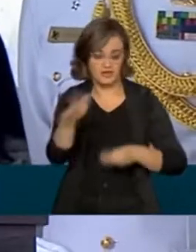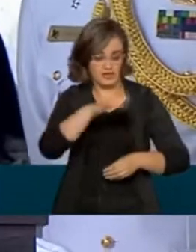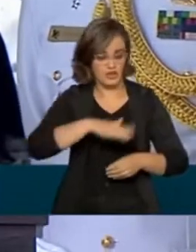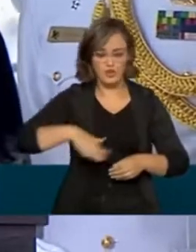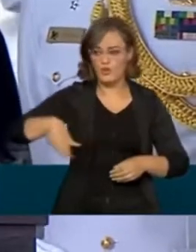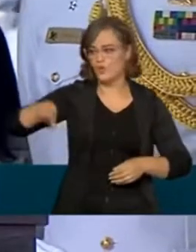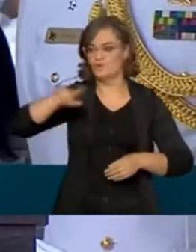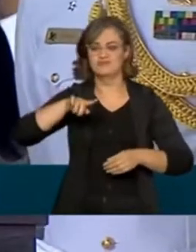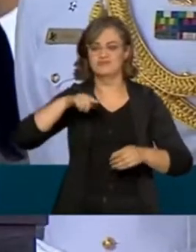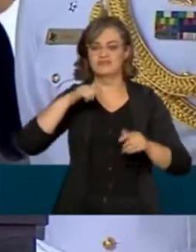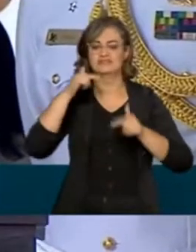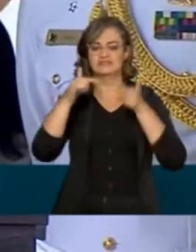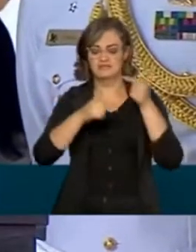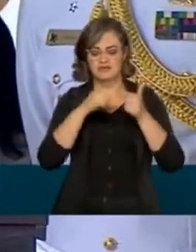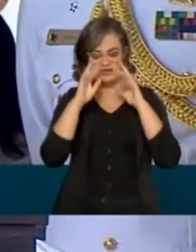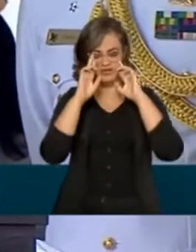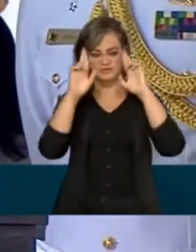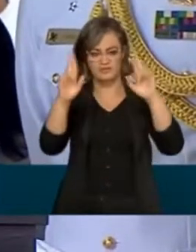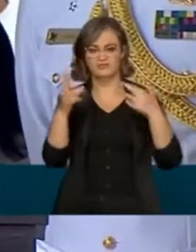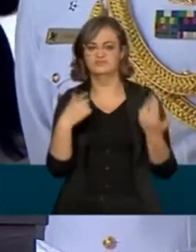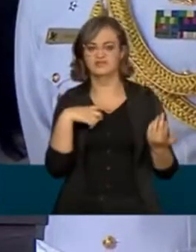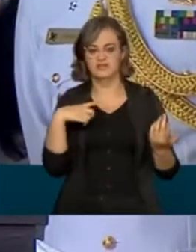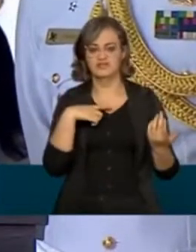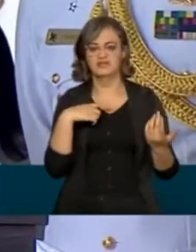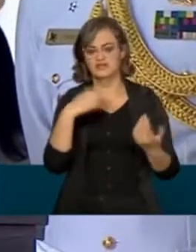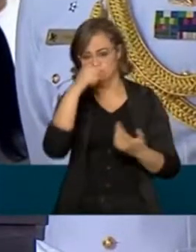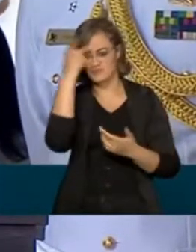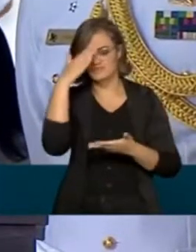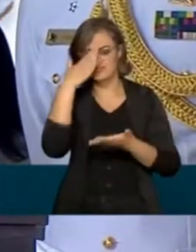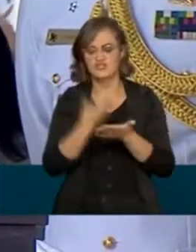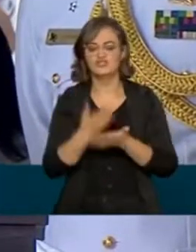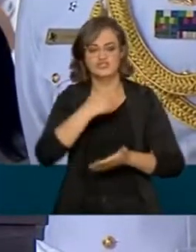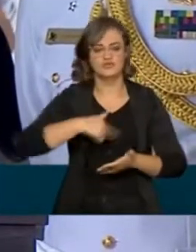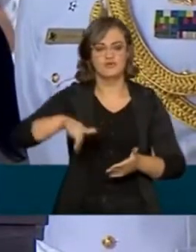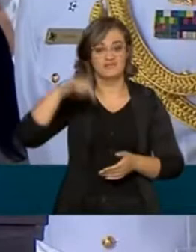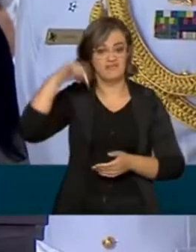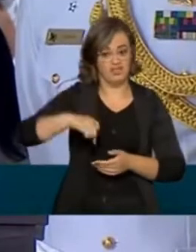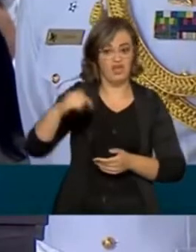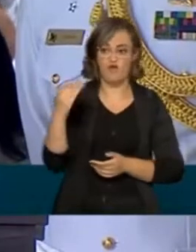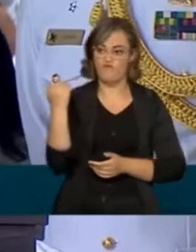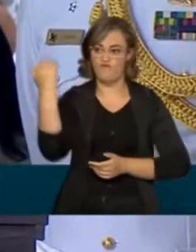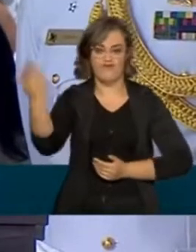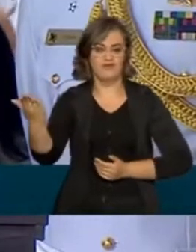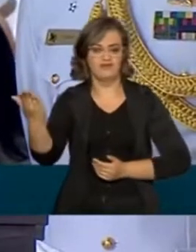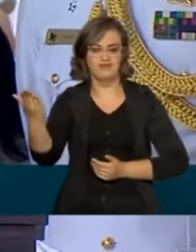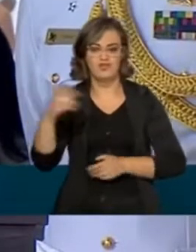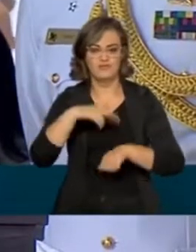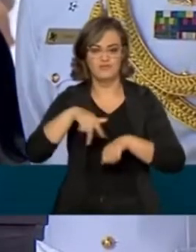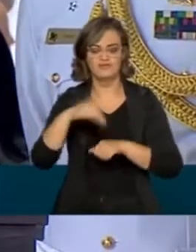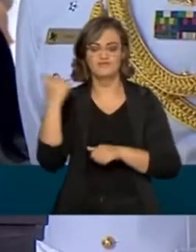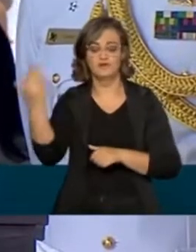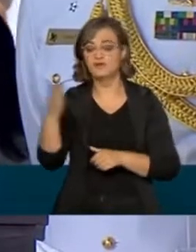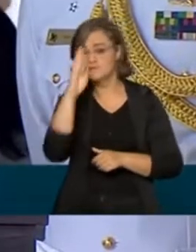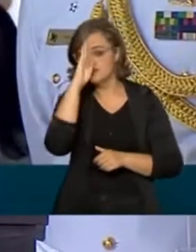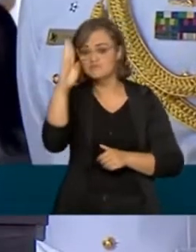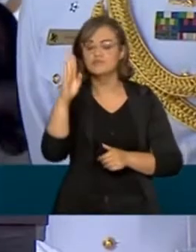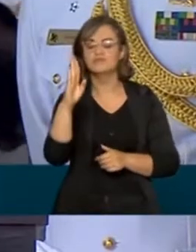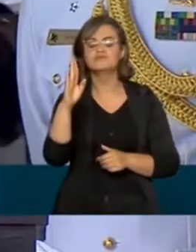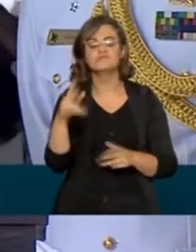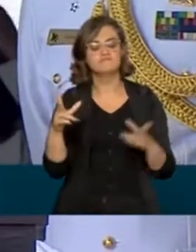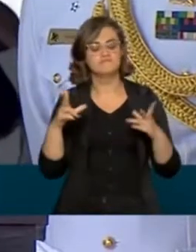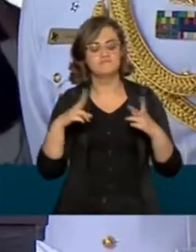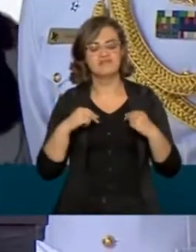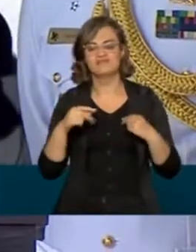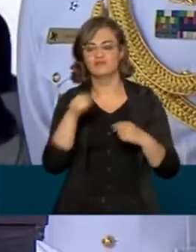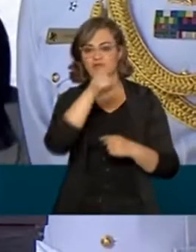instituição continue a ser respeitada e acreditada dentro e fora de nossas fronteiras e, mais do que tudo, merecedora